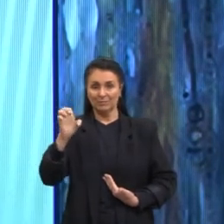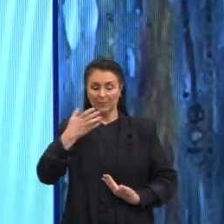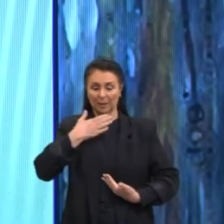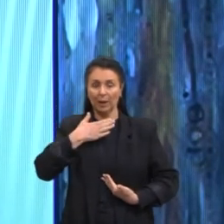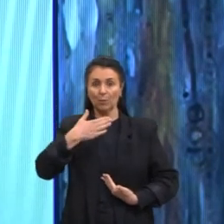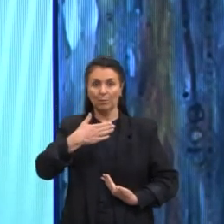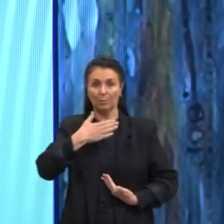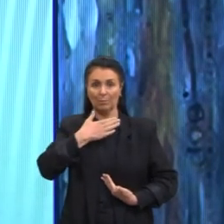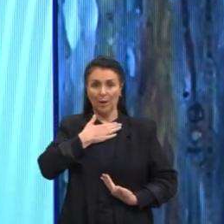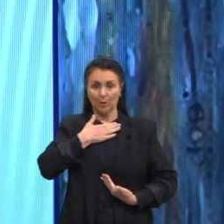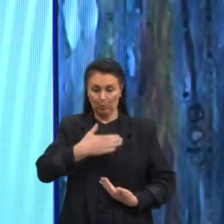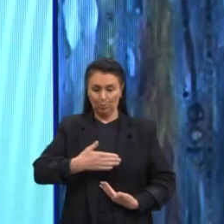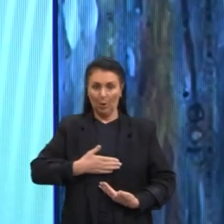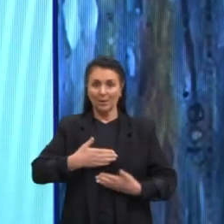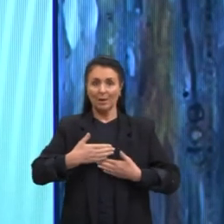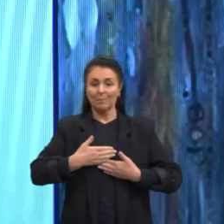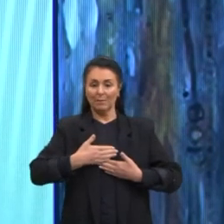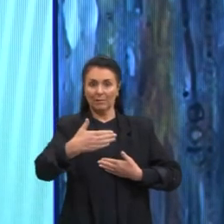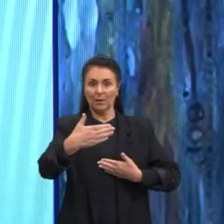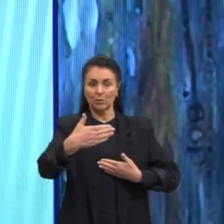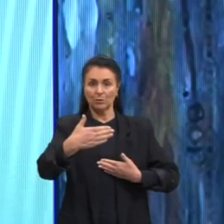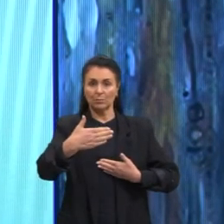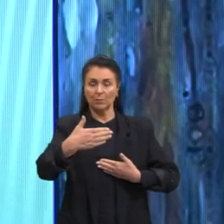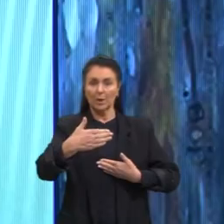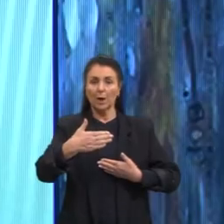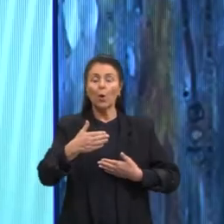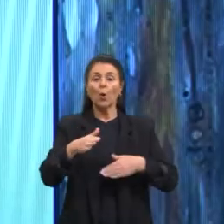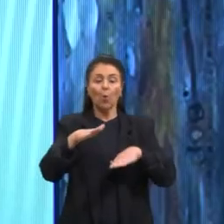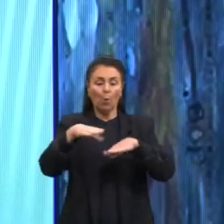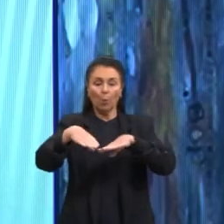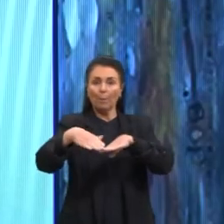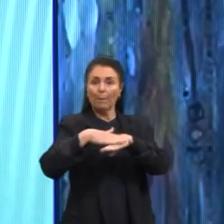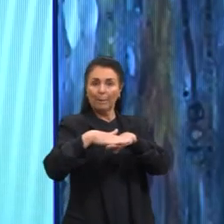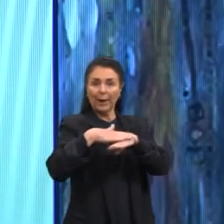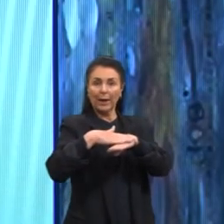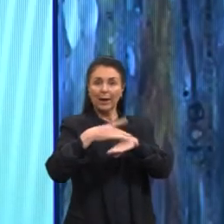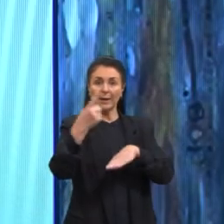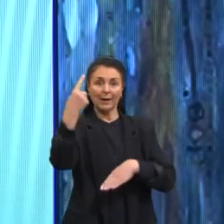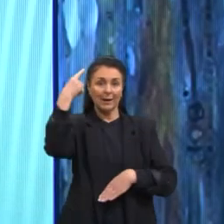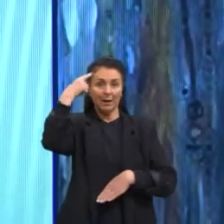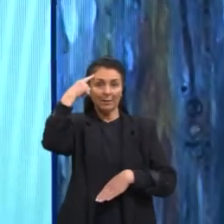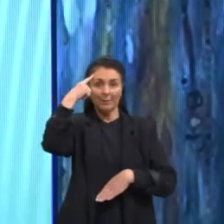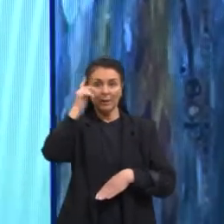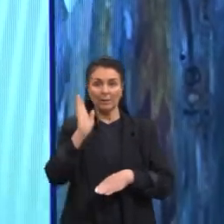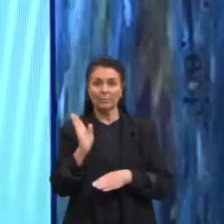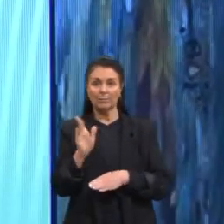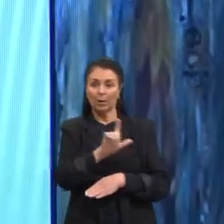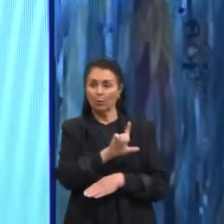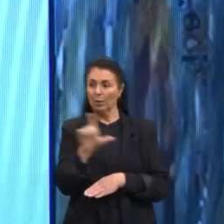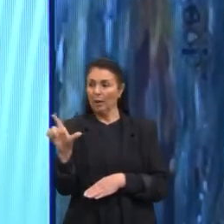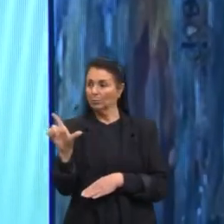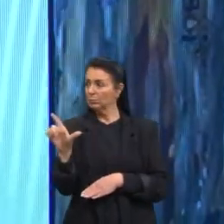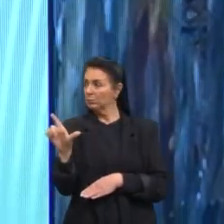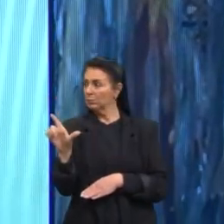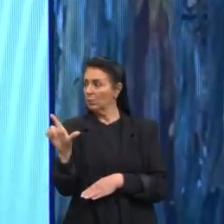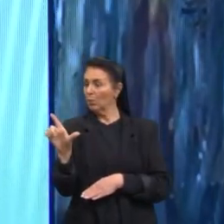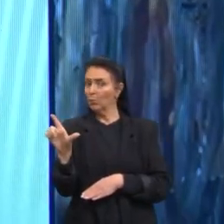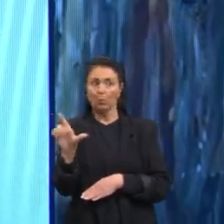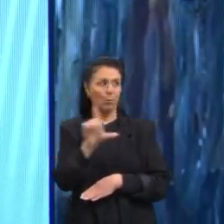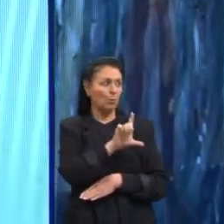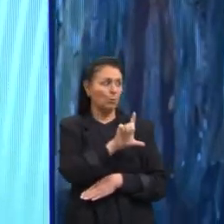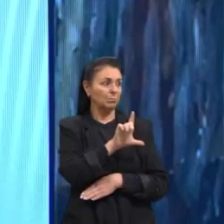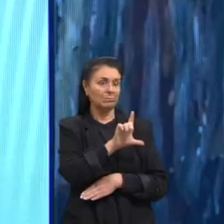o tórax na pra frente e os seus pés EA cabeça para o lado e aí nós também percebemos